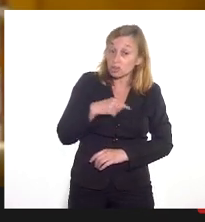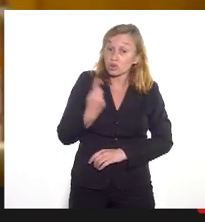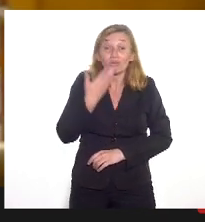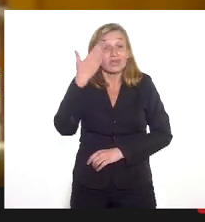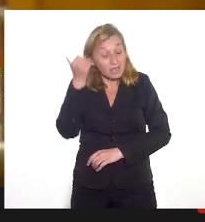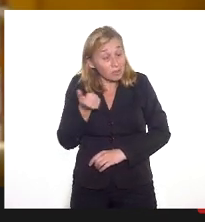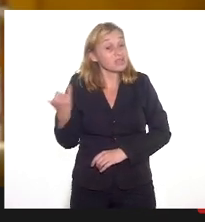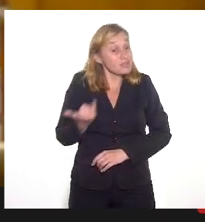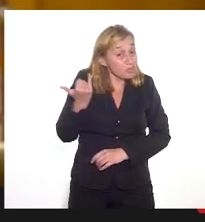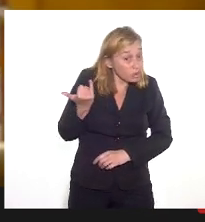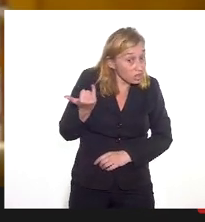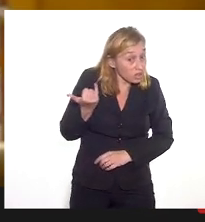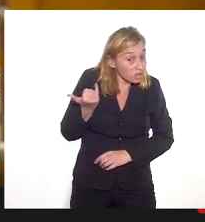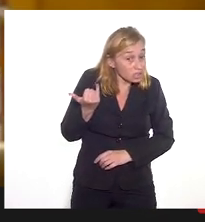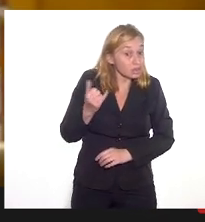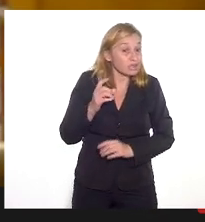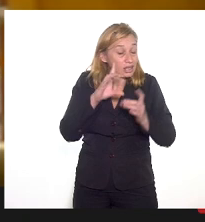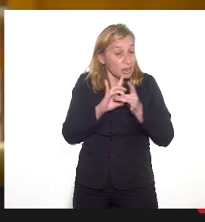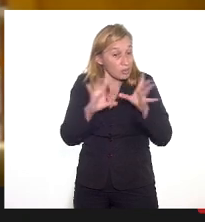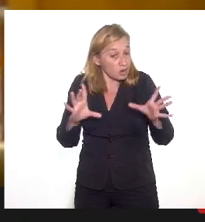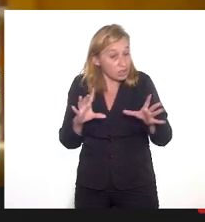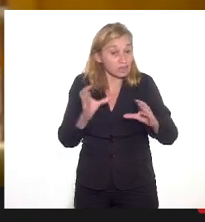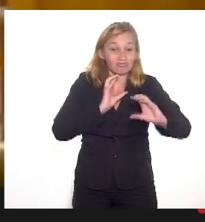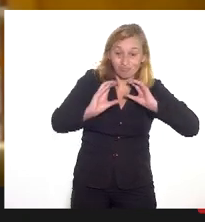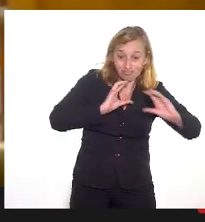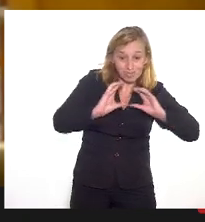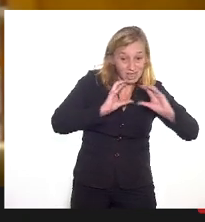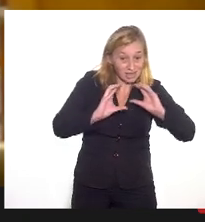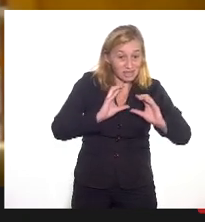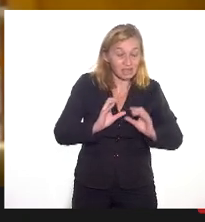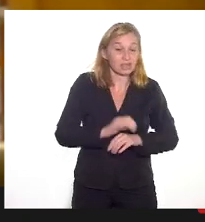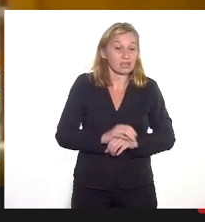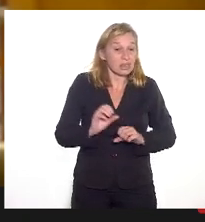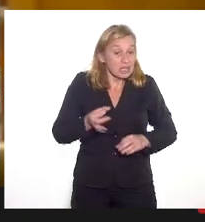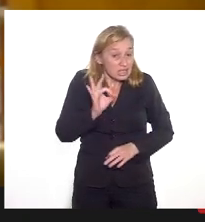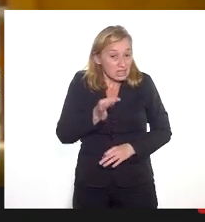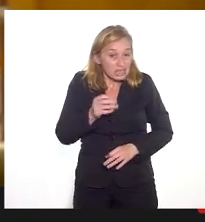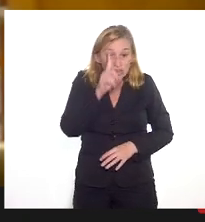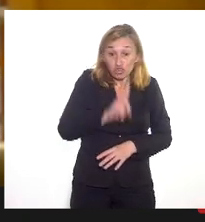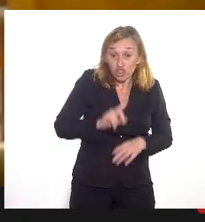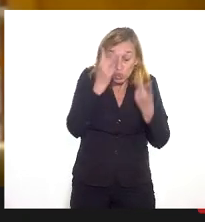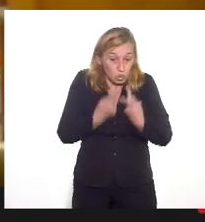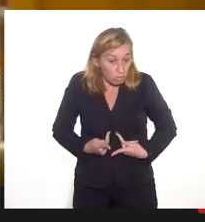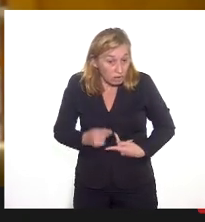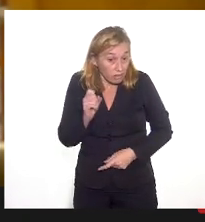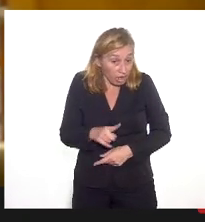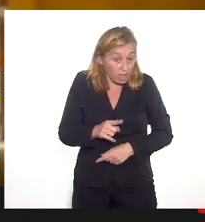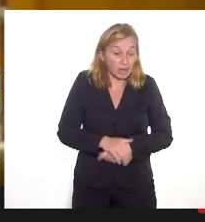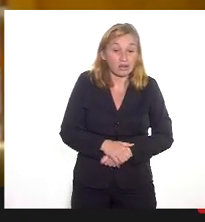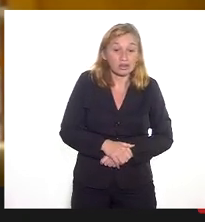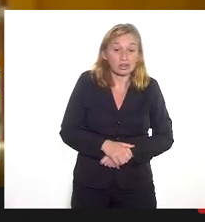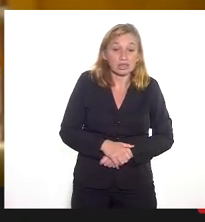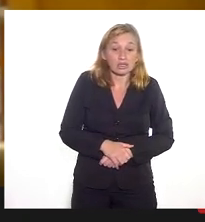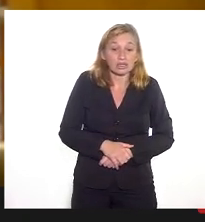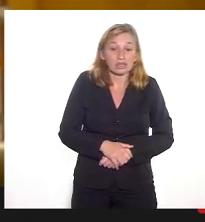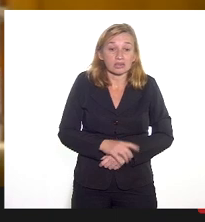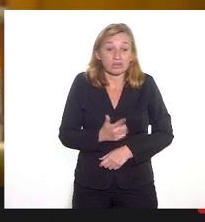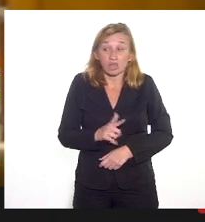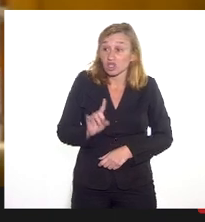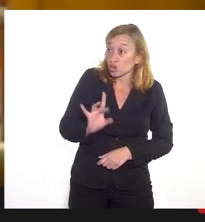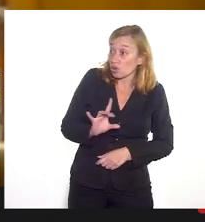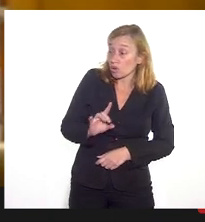sabemos da importância da democratização da comunicação para a afirmação dos direitos humanos, né? Uma coisa não existe sem a outra,